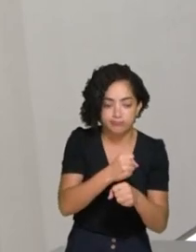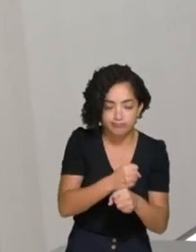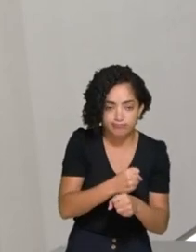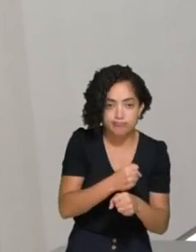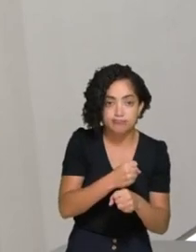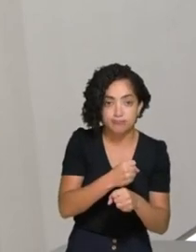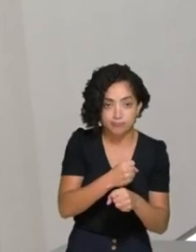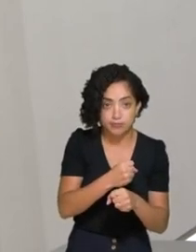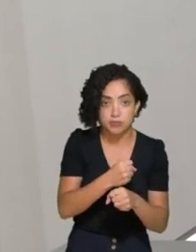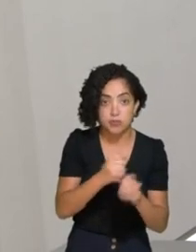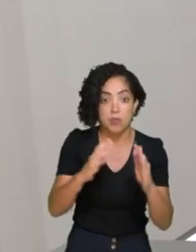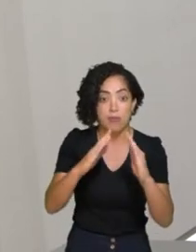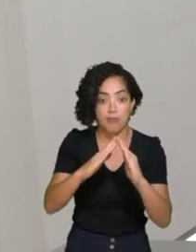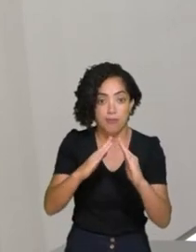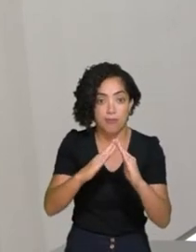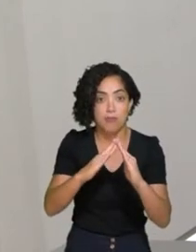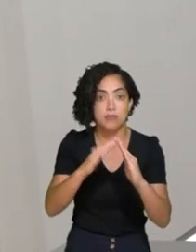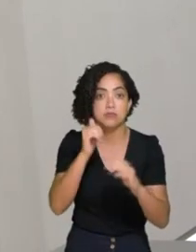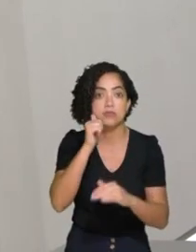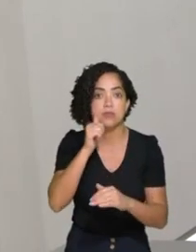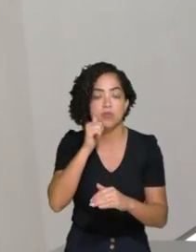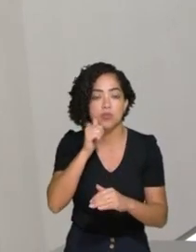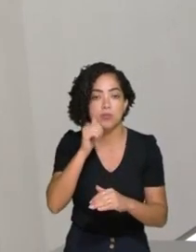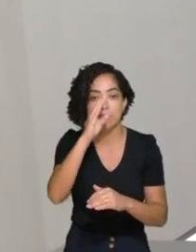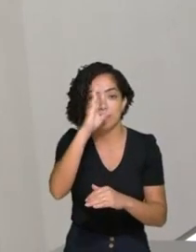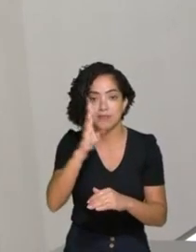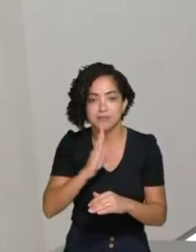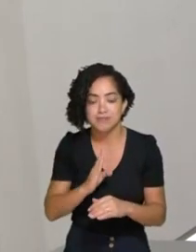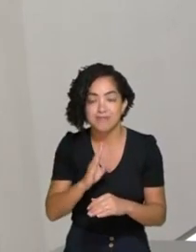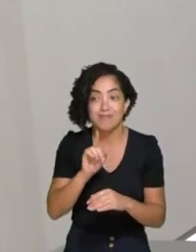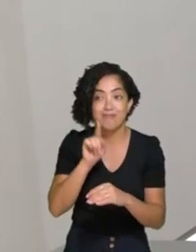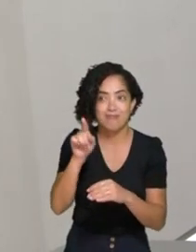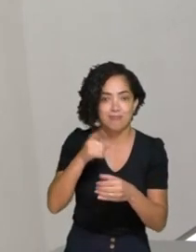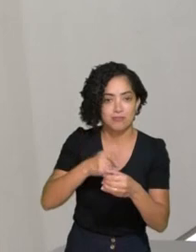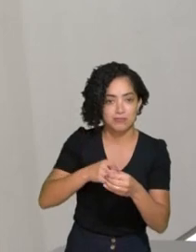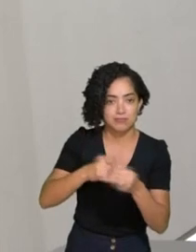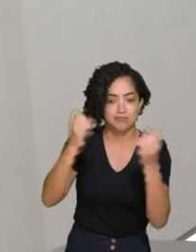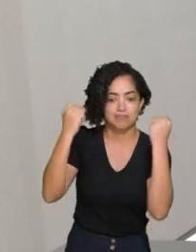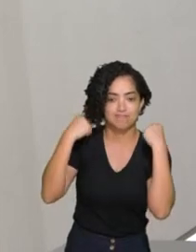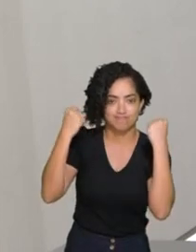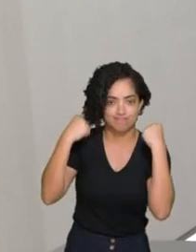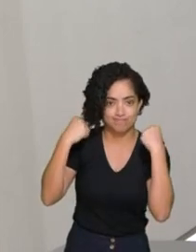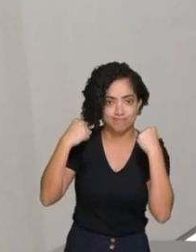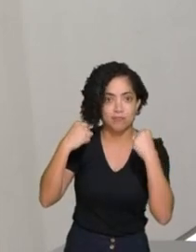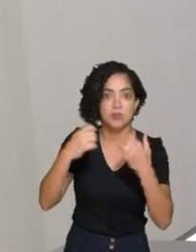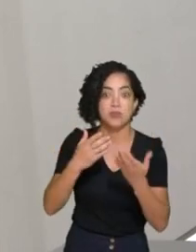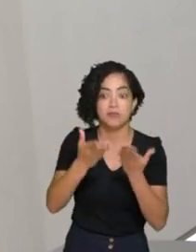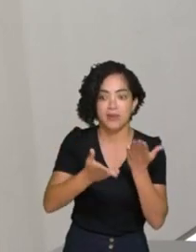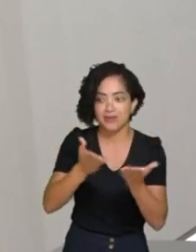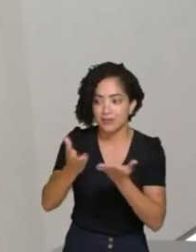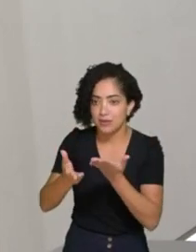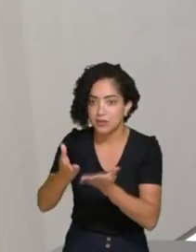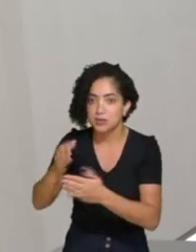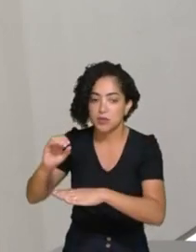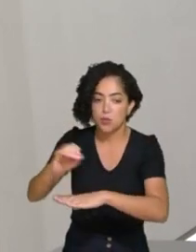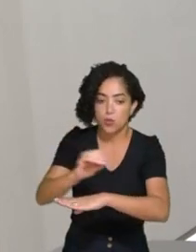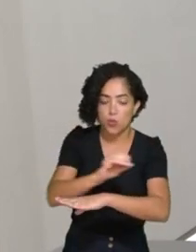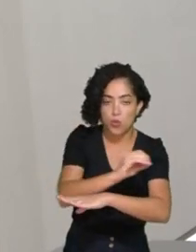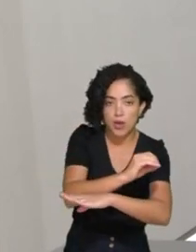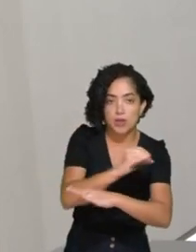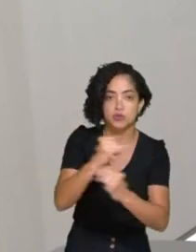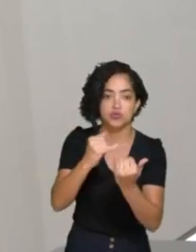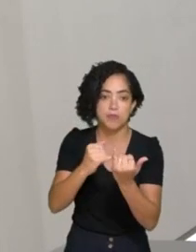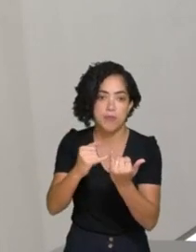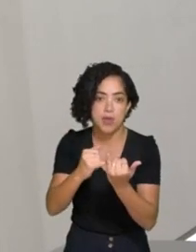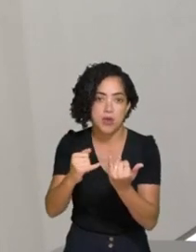a Casa da Mulher Brasileira no município de Chapecó, que irá atender todo o meio oeste catarinense e oeste também, e também